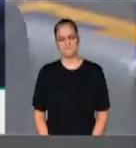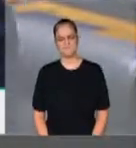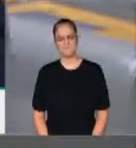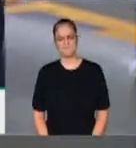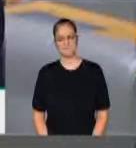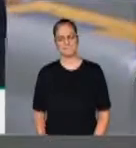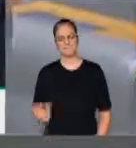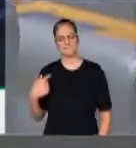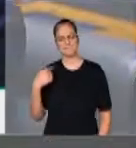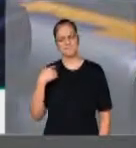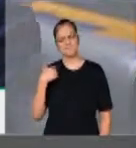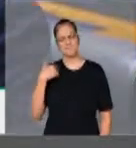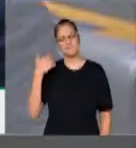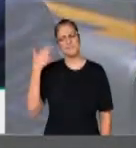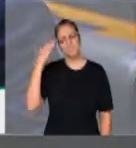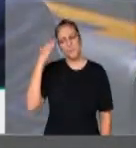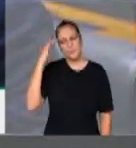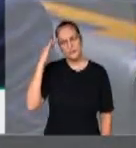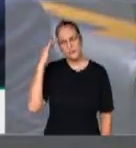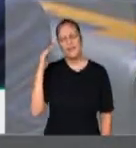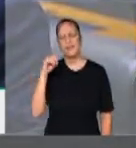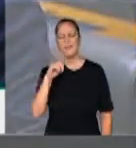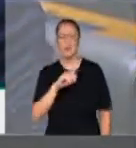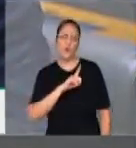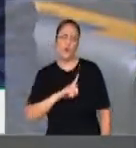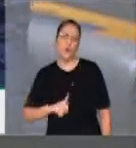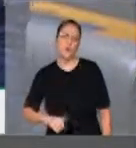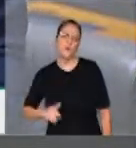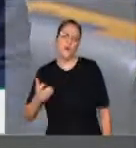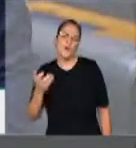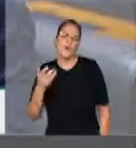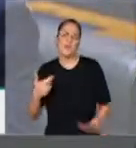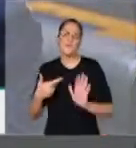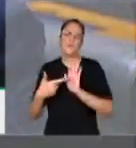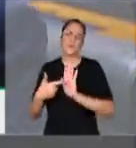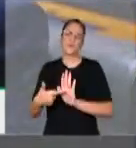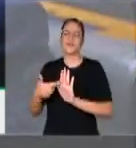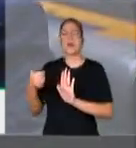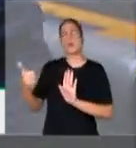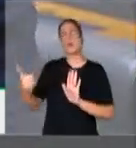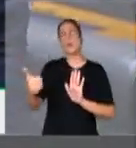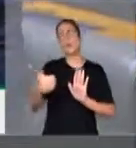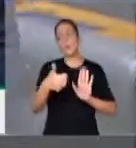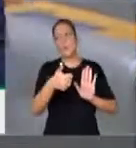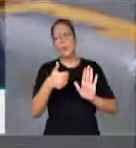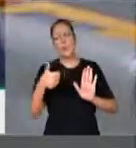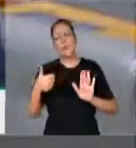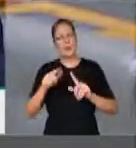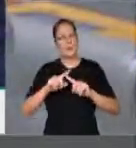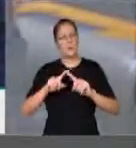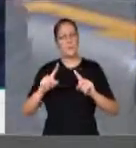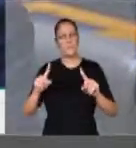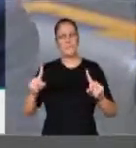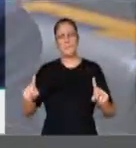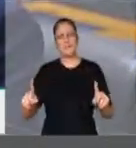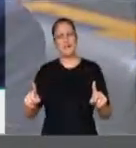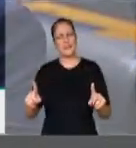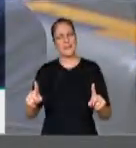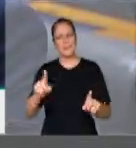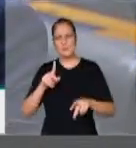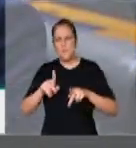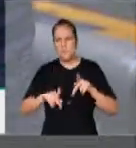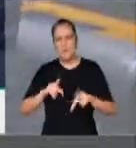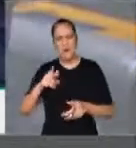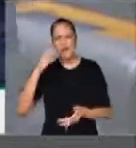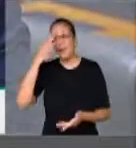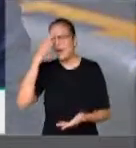passar uma boa imagem do Estado do Rio de Janeiro, mas para quem mora lá, essa conversa não cola, senhor